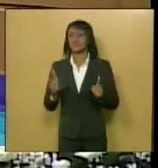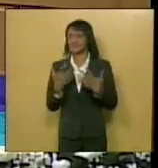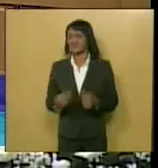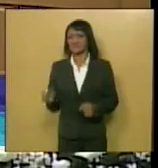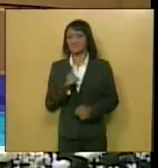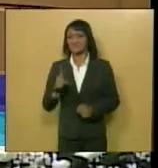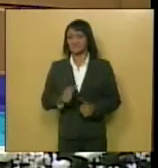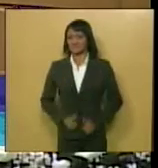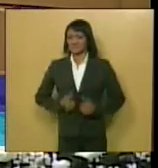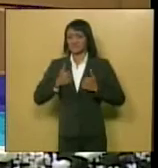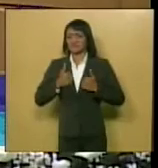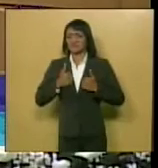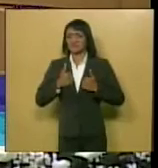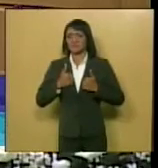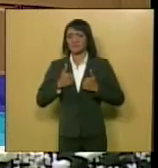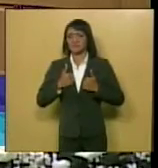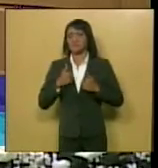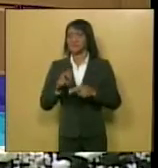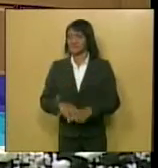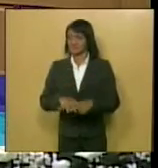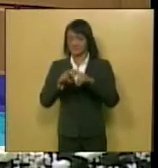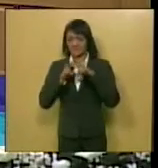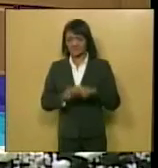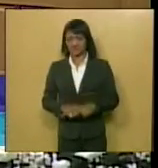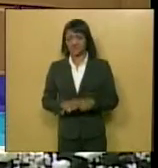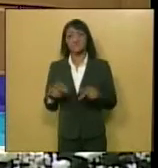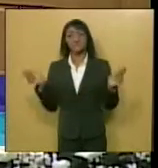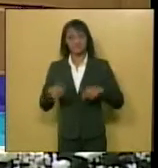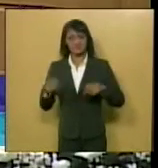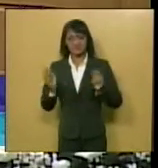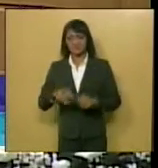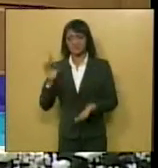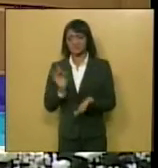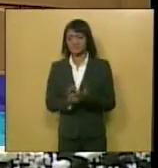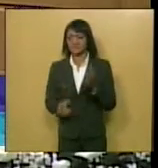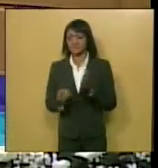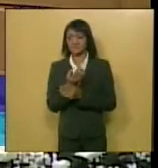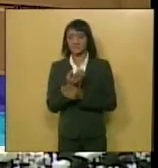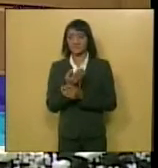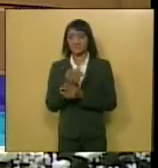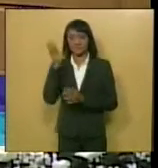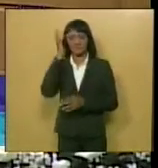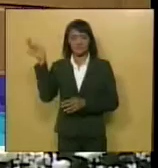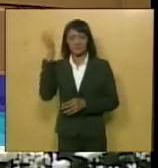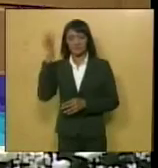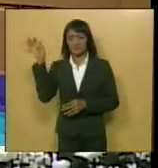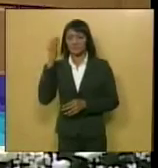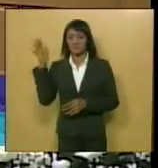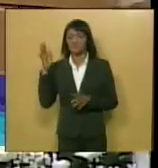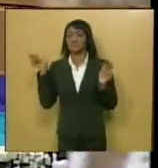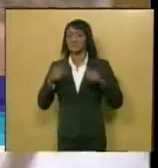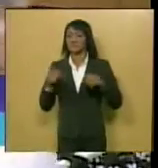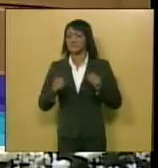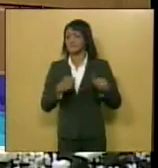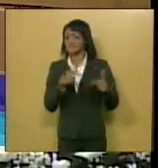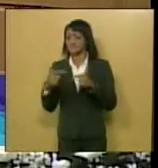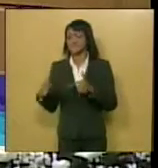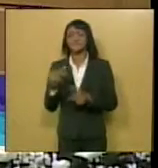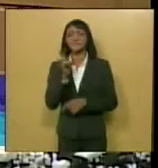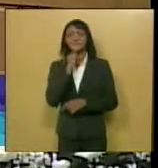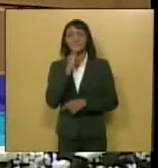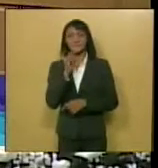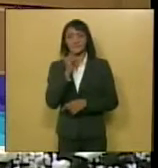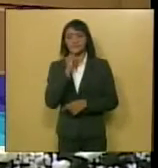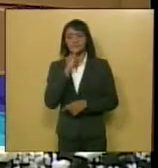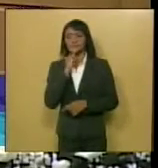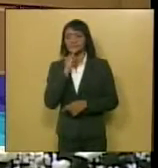poder, tendo sido, por isto, capaz de realizar ações que impulsionaram Itabaiana